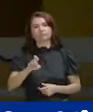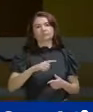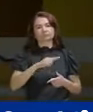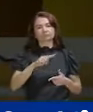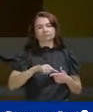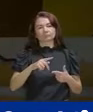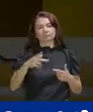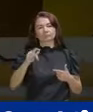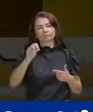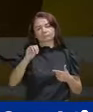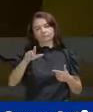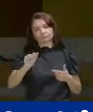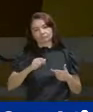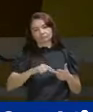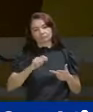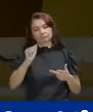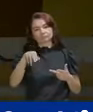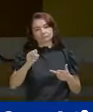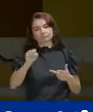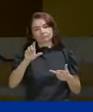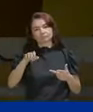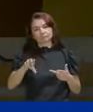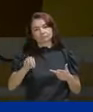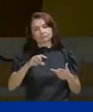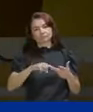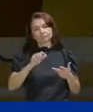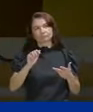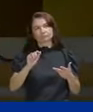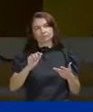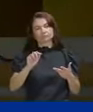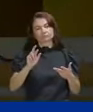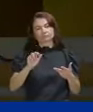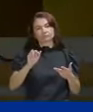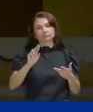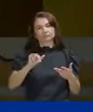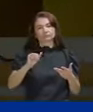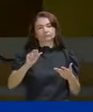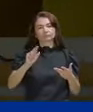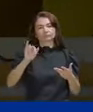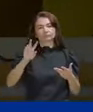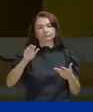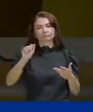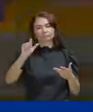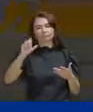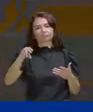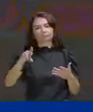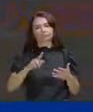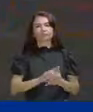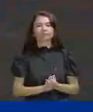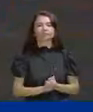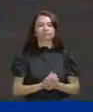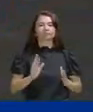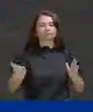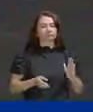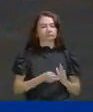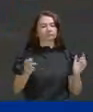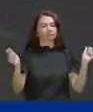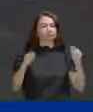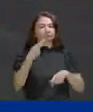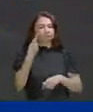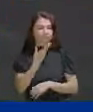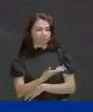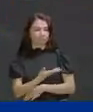Santos, Rivaldo Valente, Carlos Torque, Anselmo Gonçalves, Carmo Antônio. Está com a palavra a ilustre